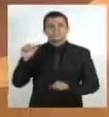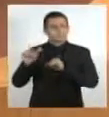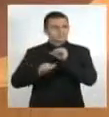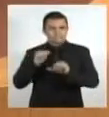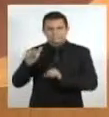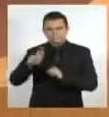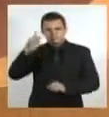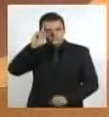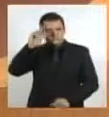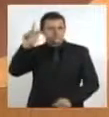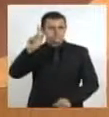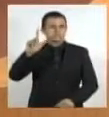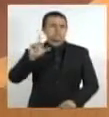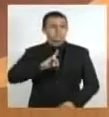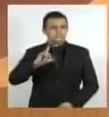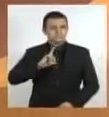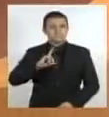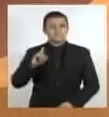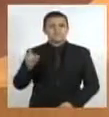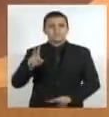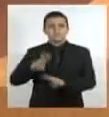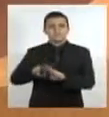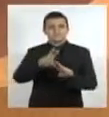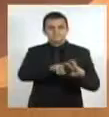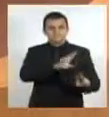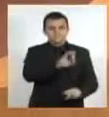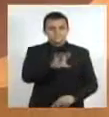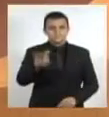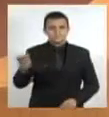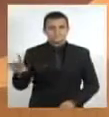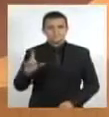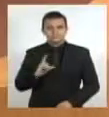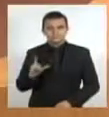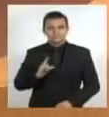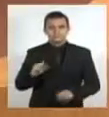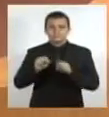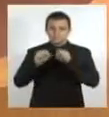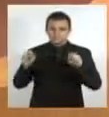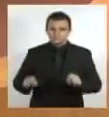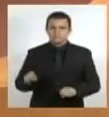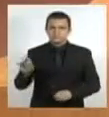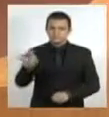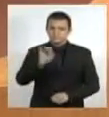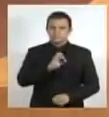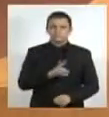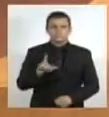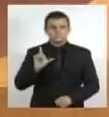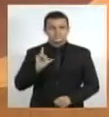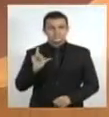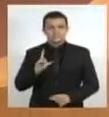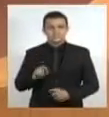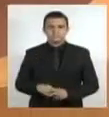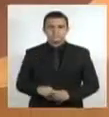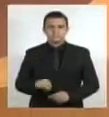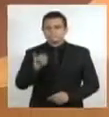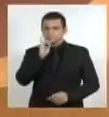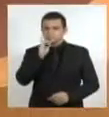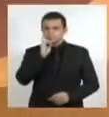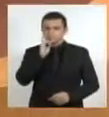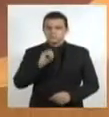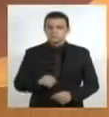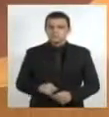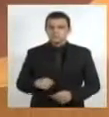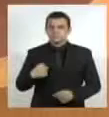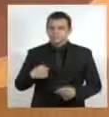mudaram. Isso de presídio para presídio, sistema para sistema. Para você ter ideia, e aqui eu trago